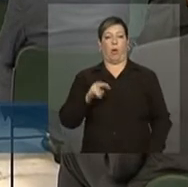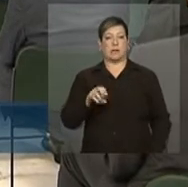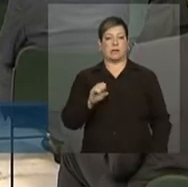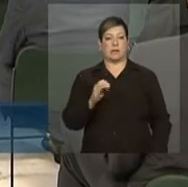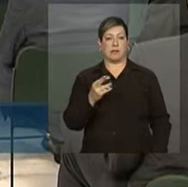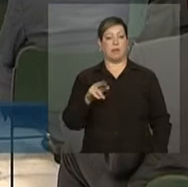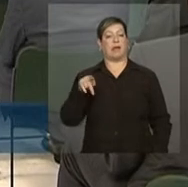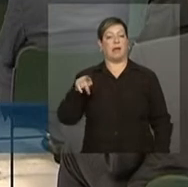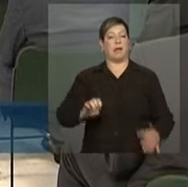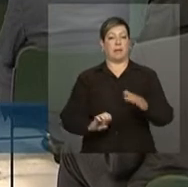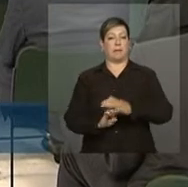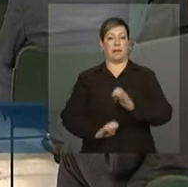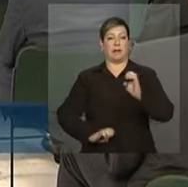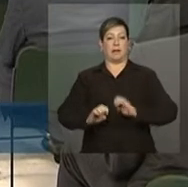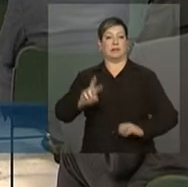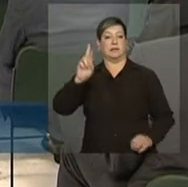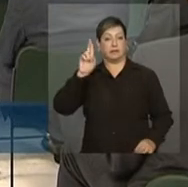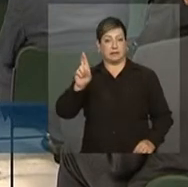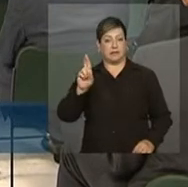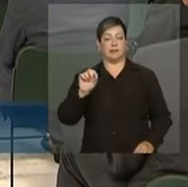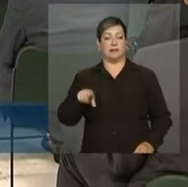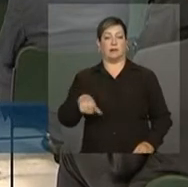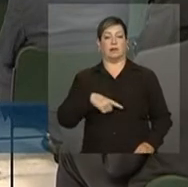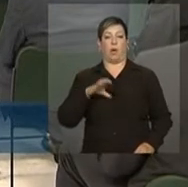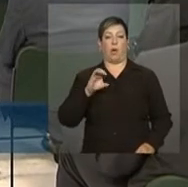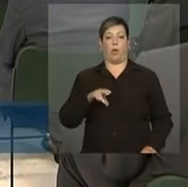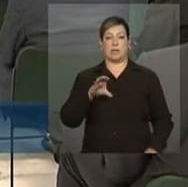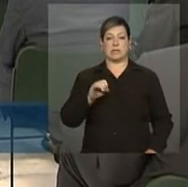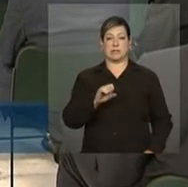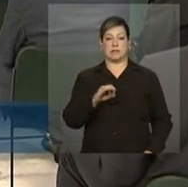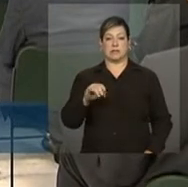será responsável pela concessão,